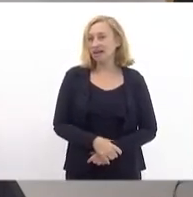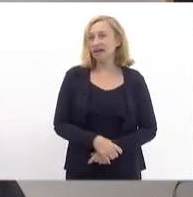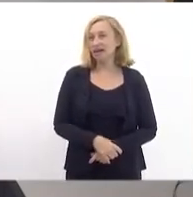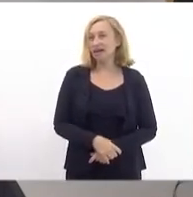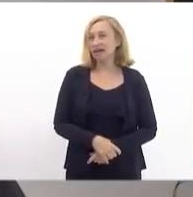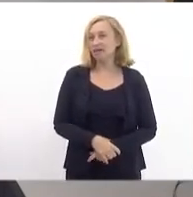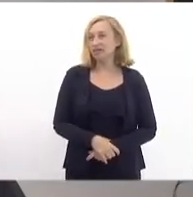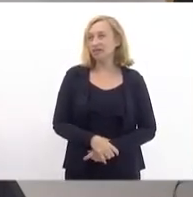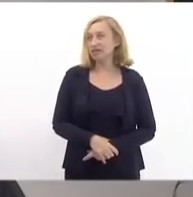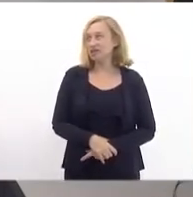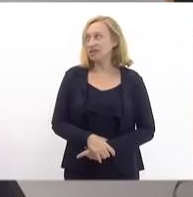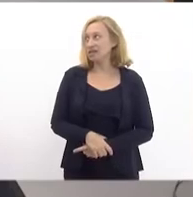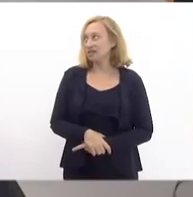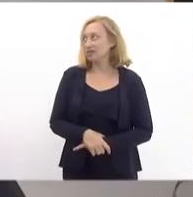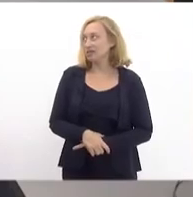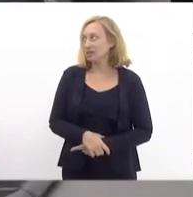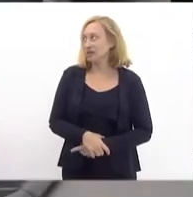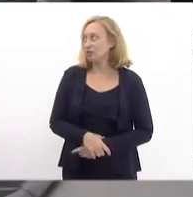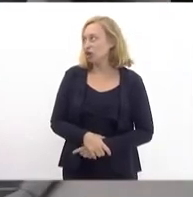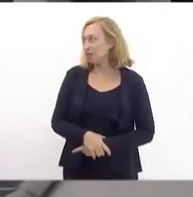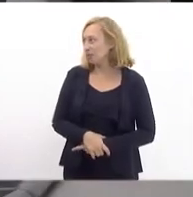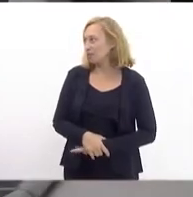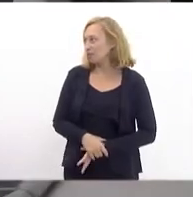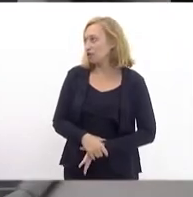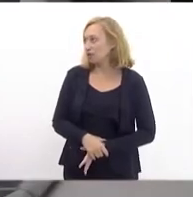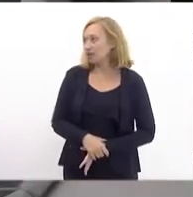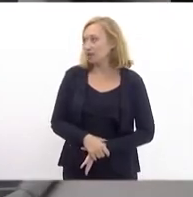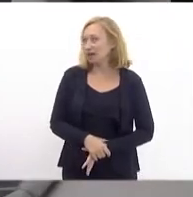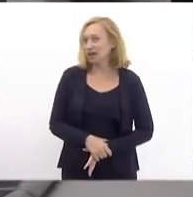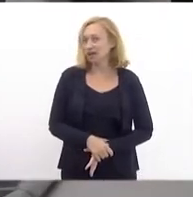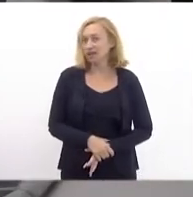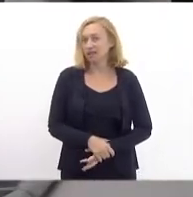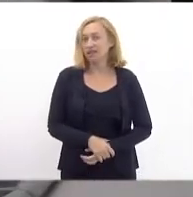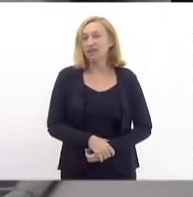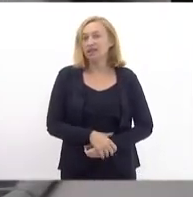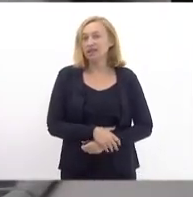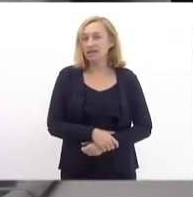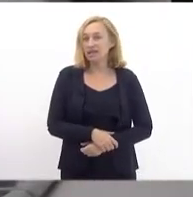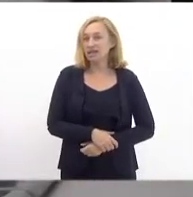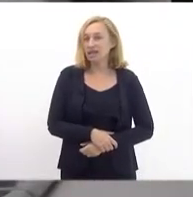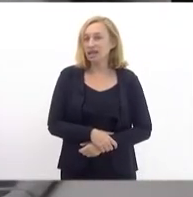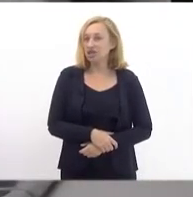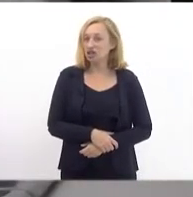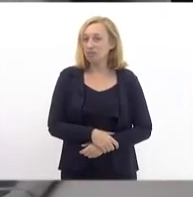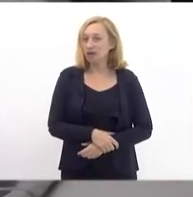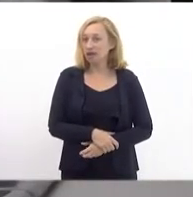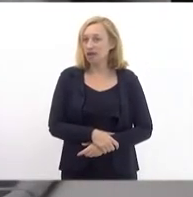Pois é, como o senhor começou, né, a sua explanação,